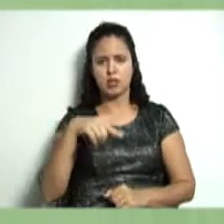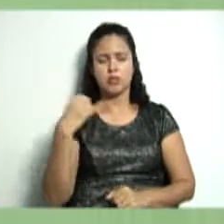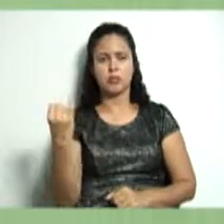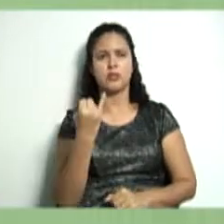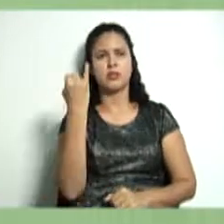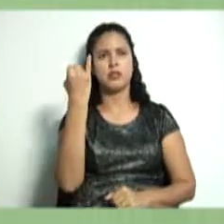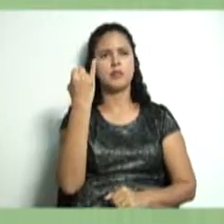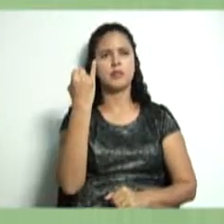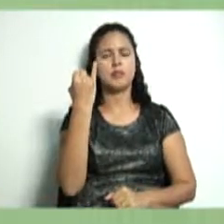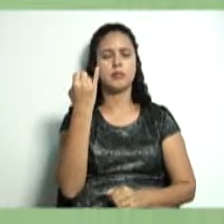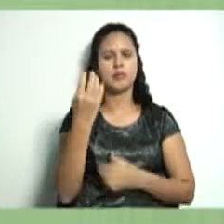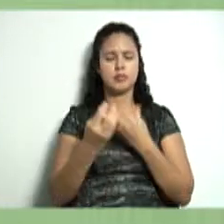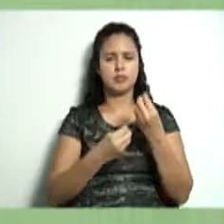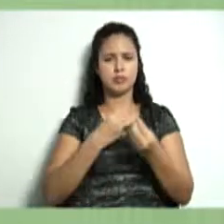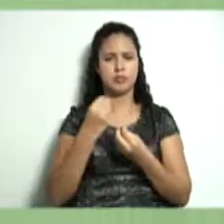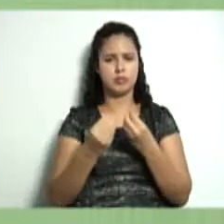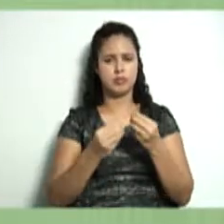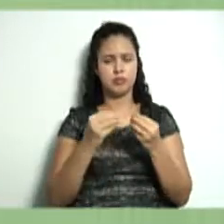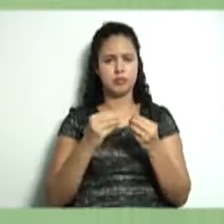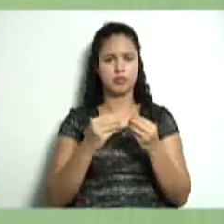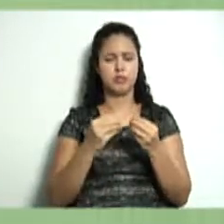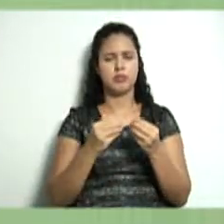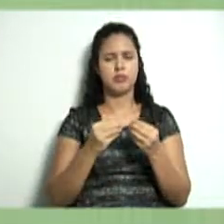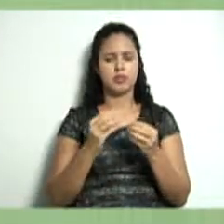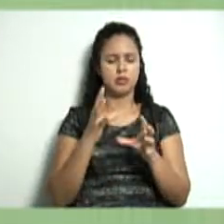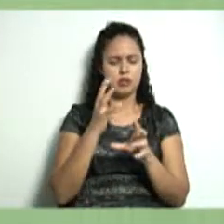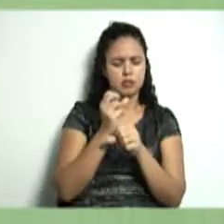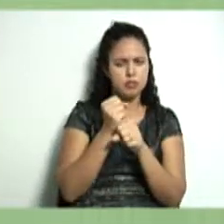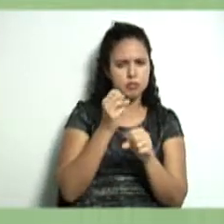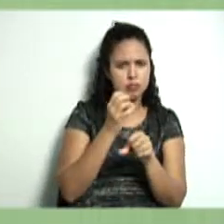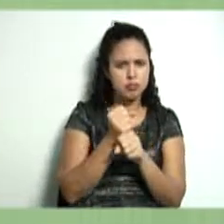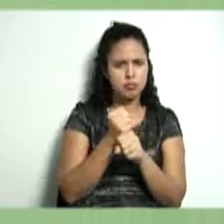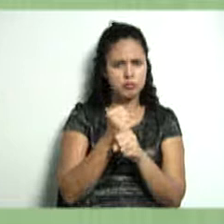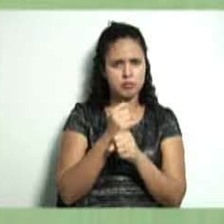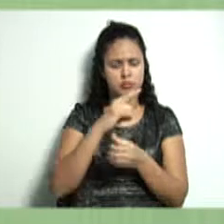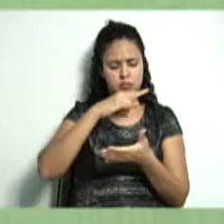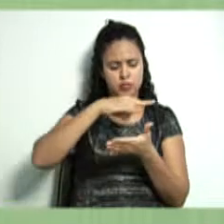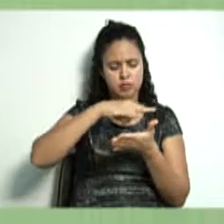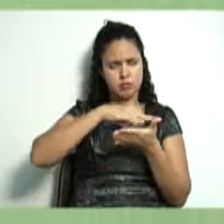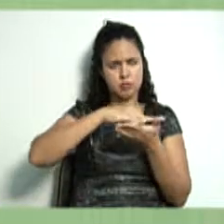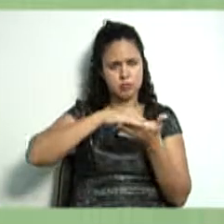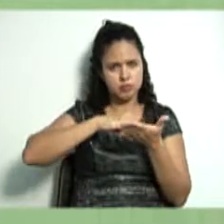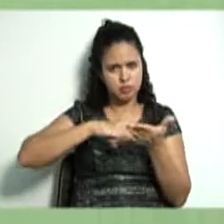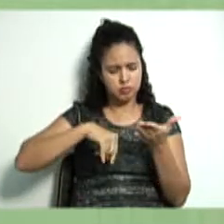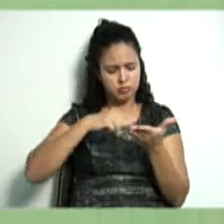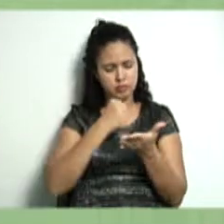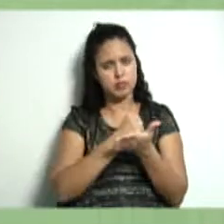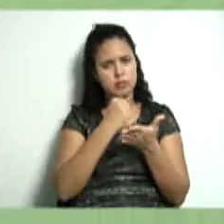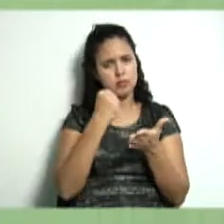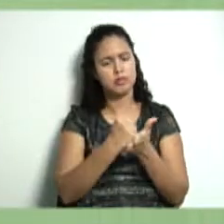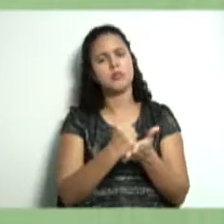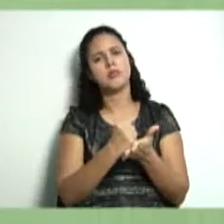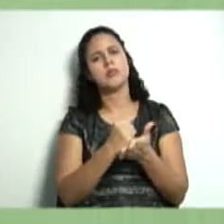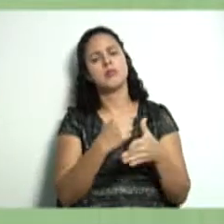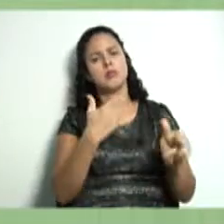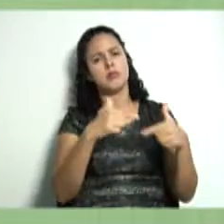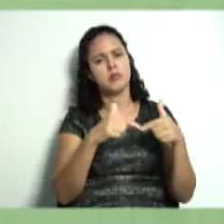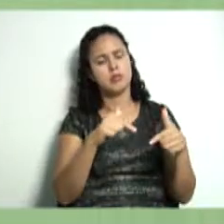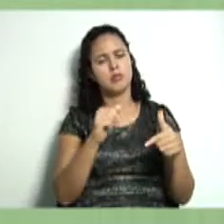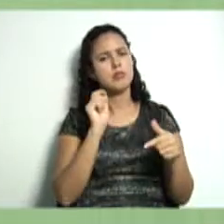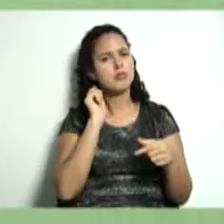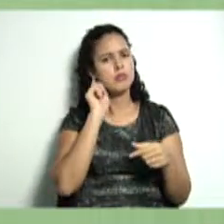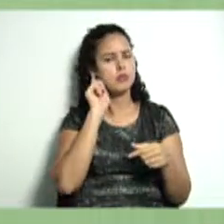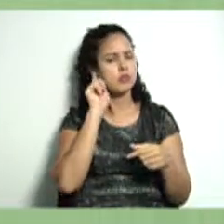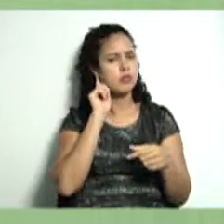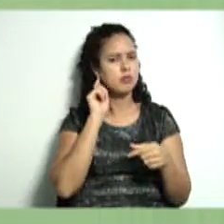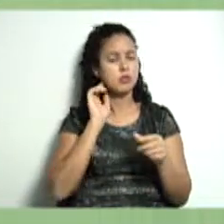importantes. O total de empregados por ramo cooperativos. A gente viu sobre os ramos na aula passada. E aqui